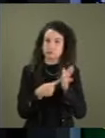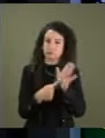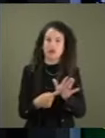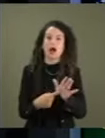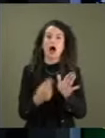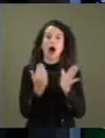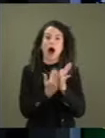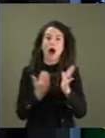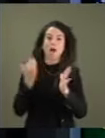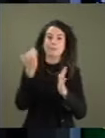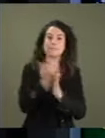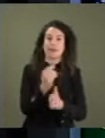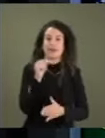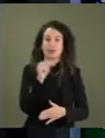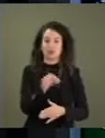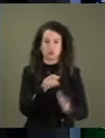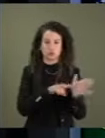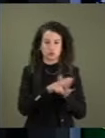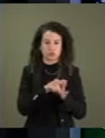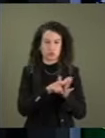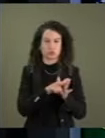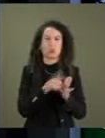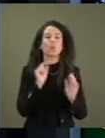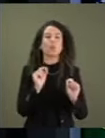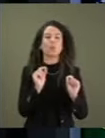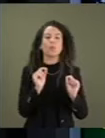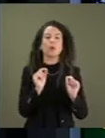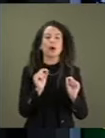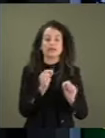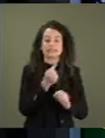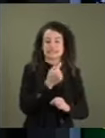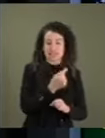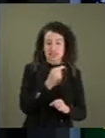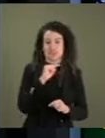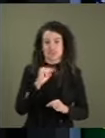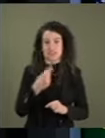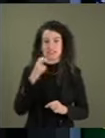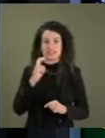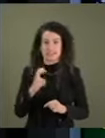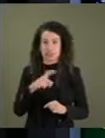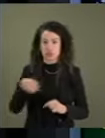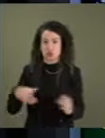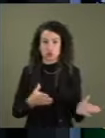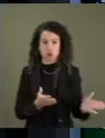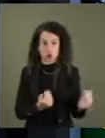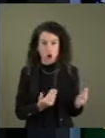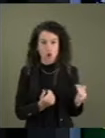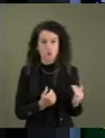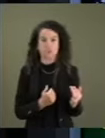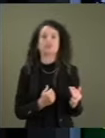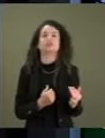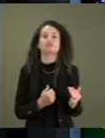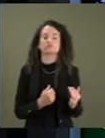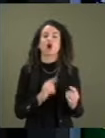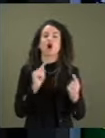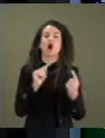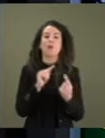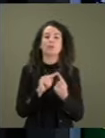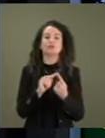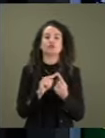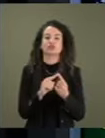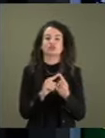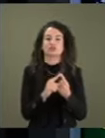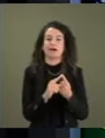graves nos Estados Unidos, com 7,5% dos jovens preenchendo os critérios para